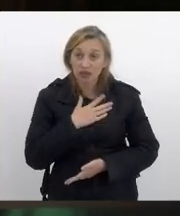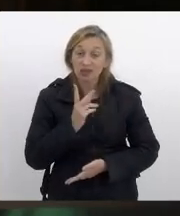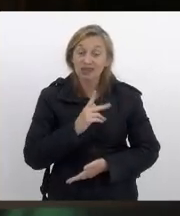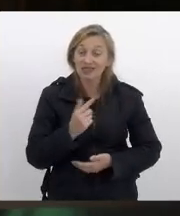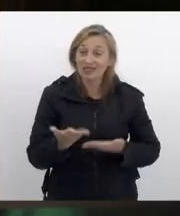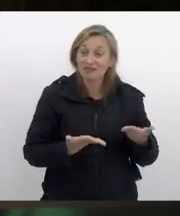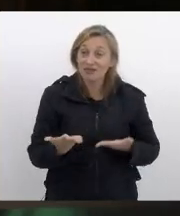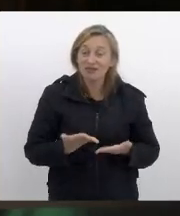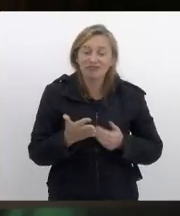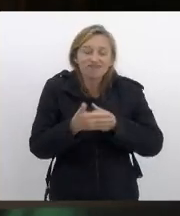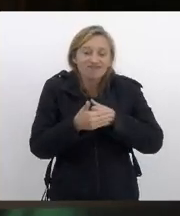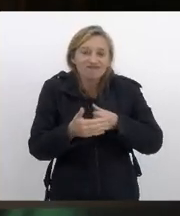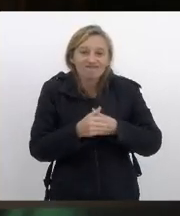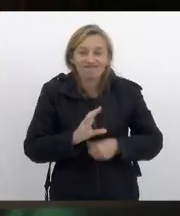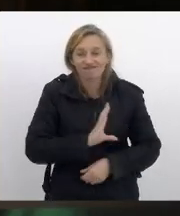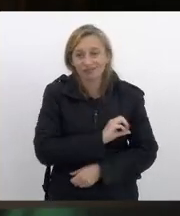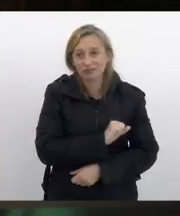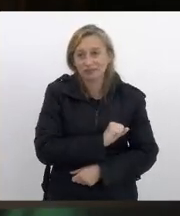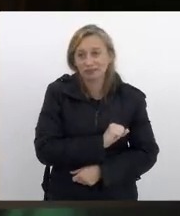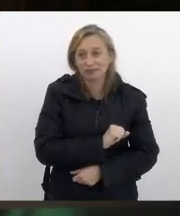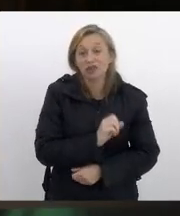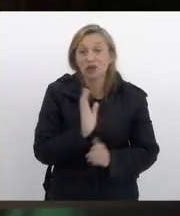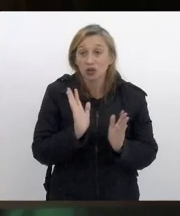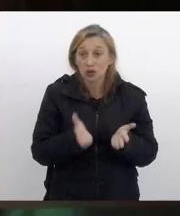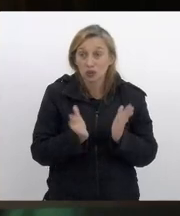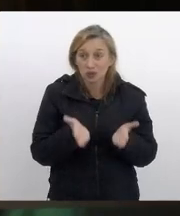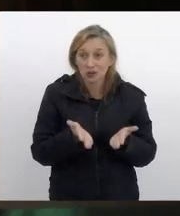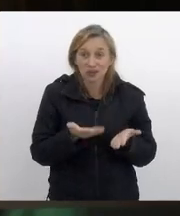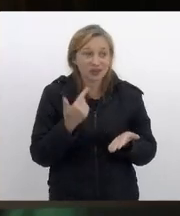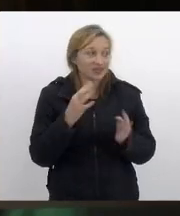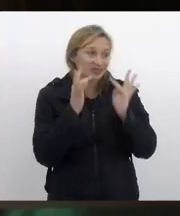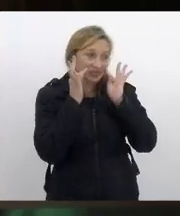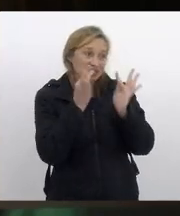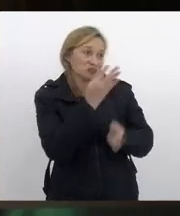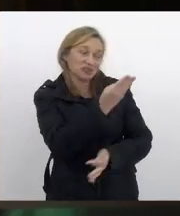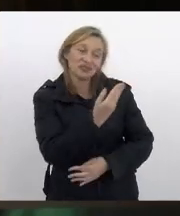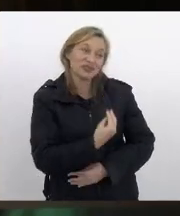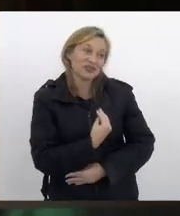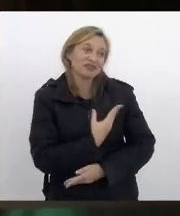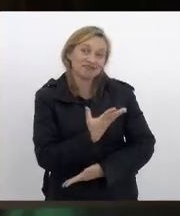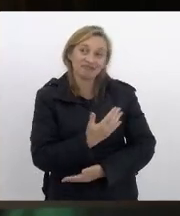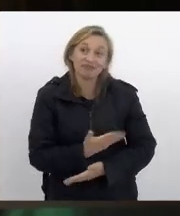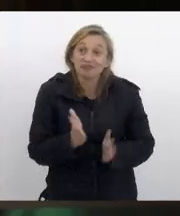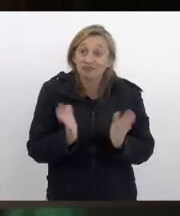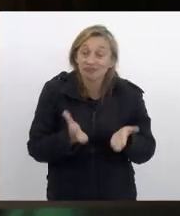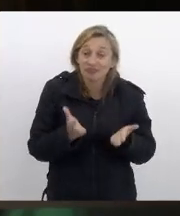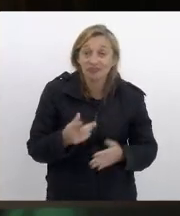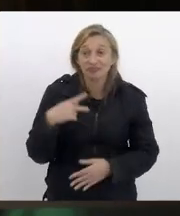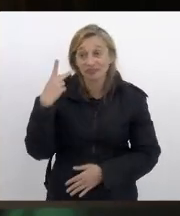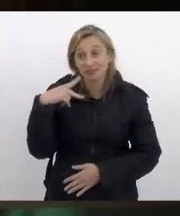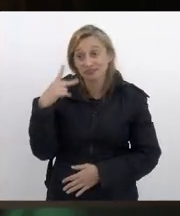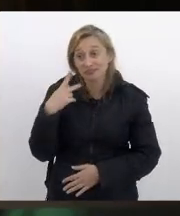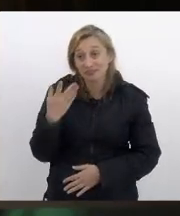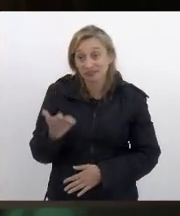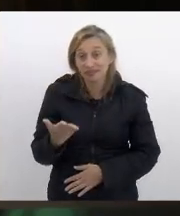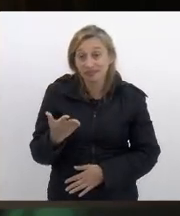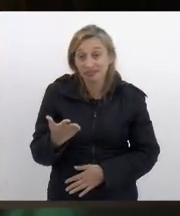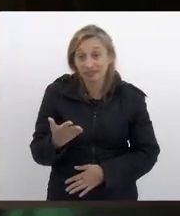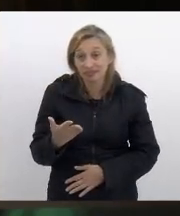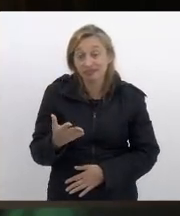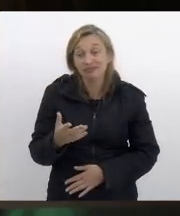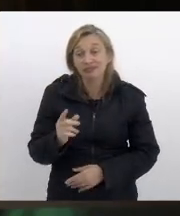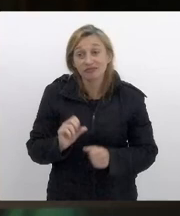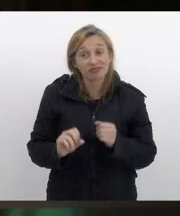com o maior carinho e com o maior amor. E hoje, como ela é testemunha viva disso, e hoje, como parlamentar, assim